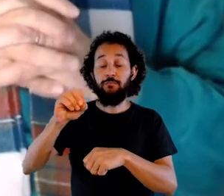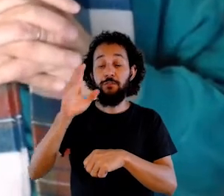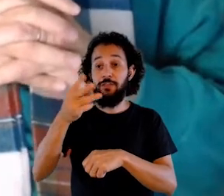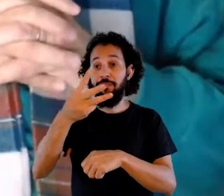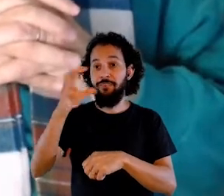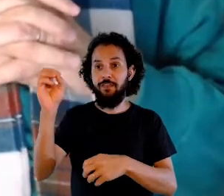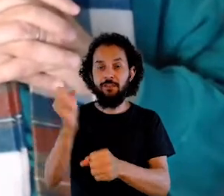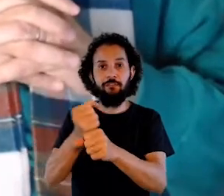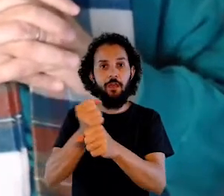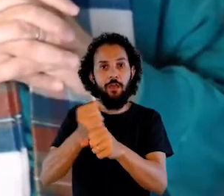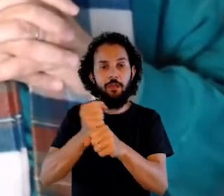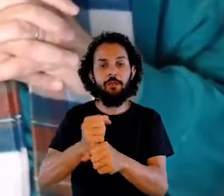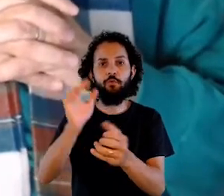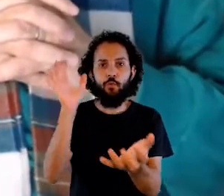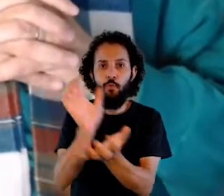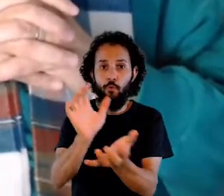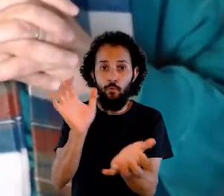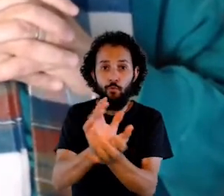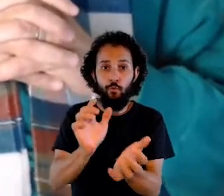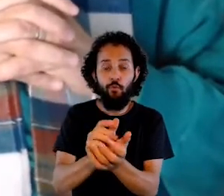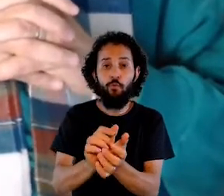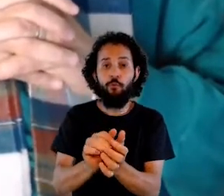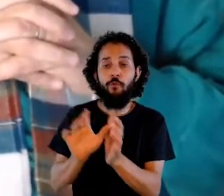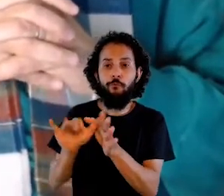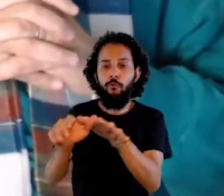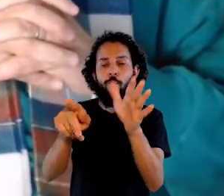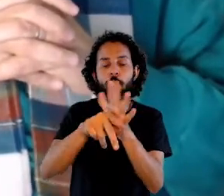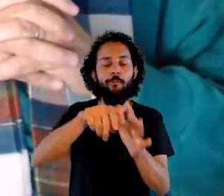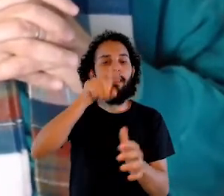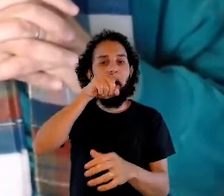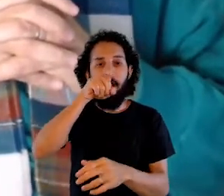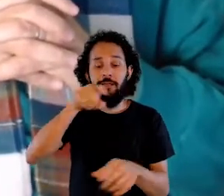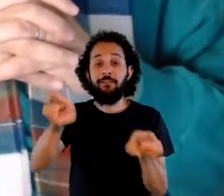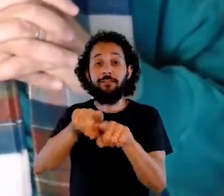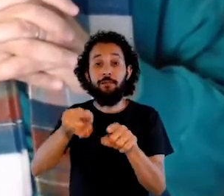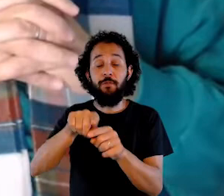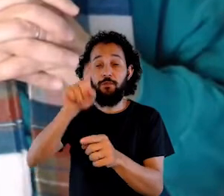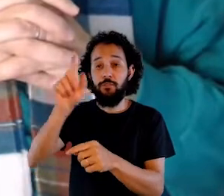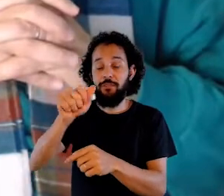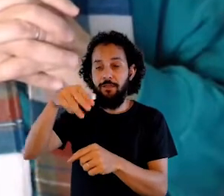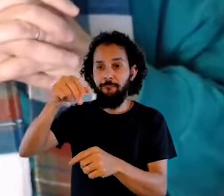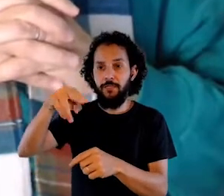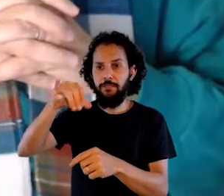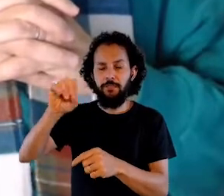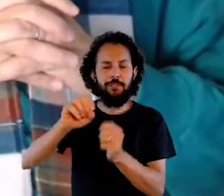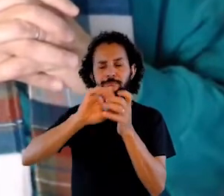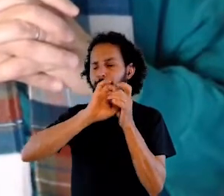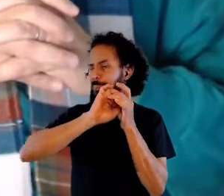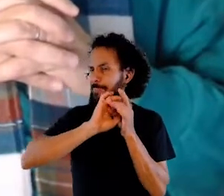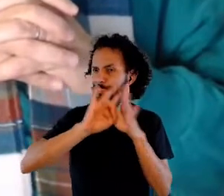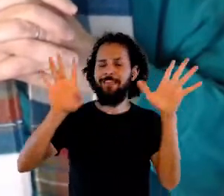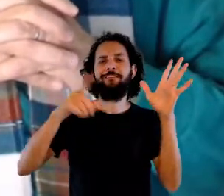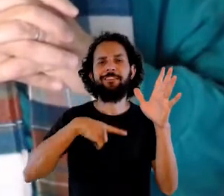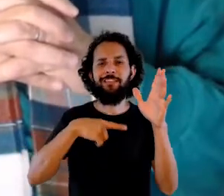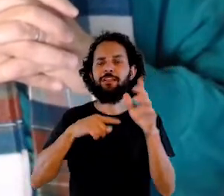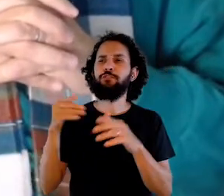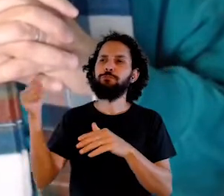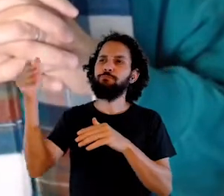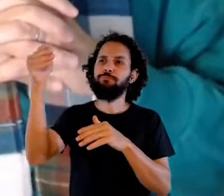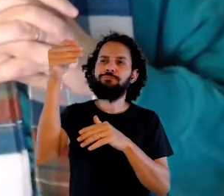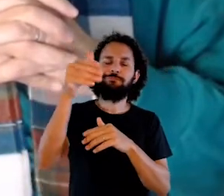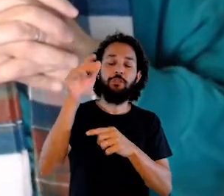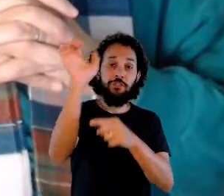xamânicas Voo da Águia e do movimento Xamanismo Sem Fronteiras, com ações em diversos estados brasileiros e em